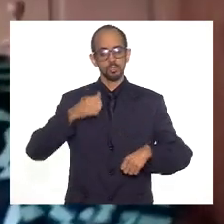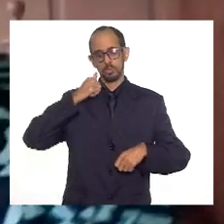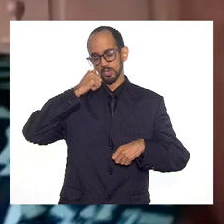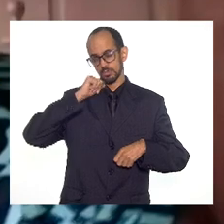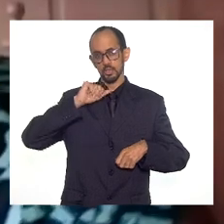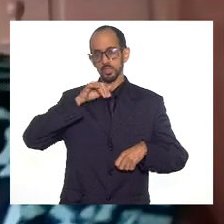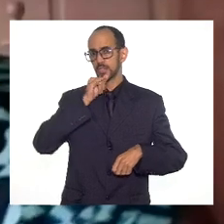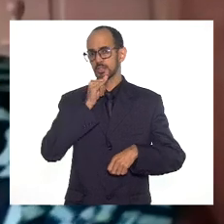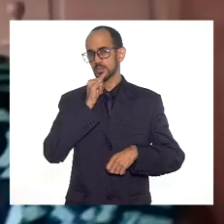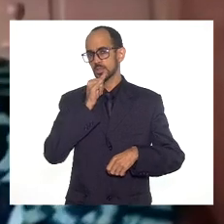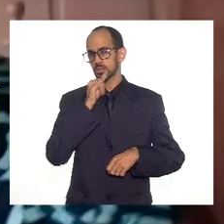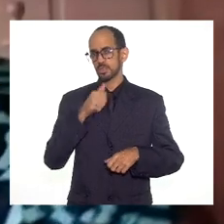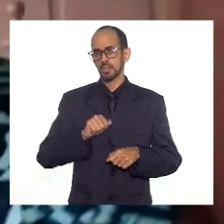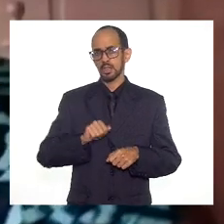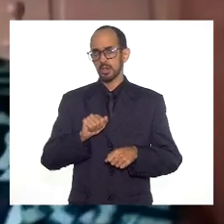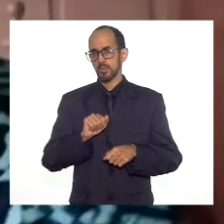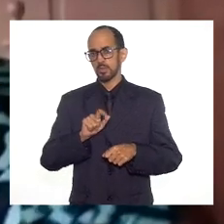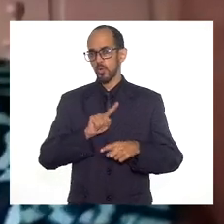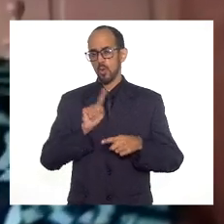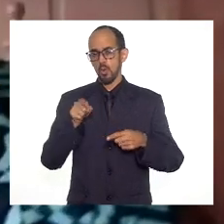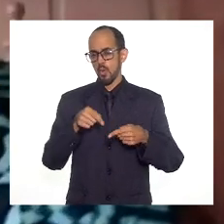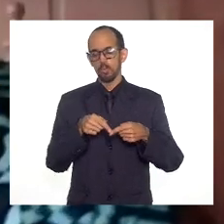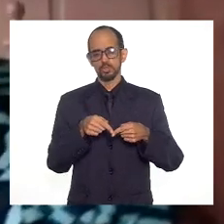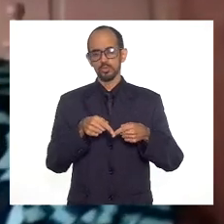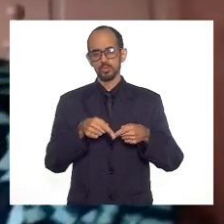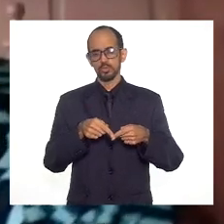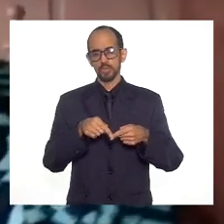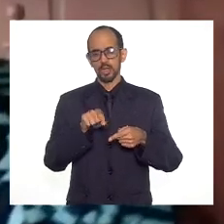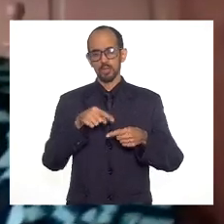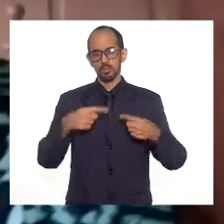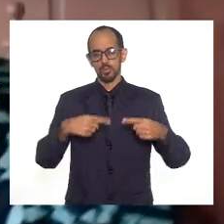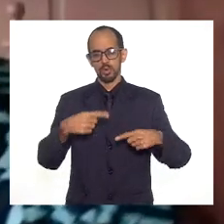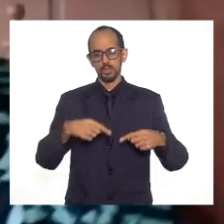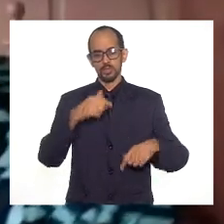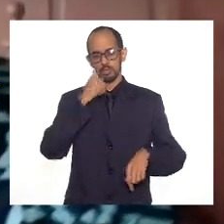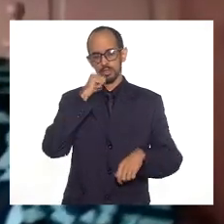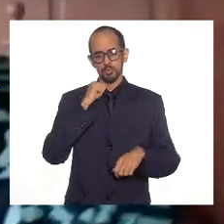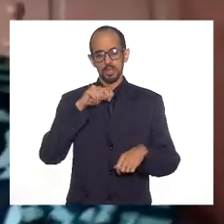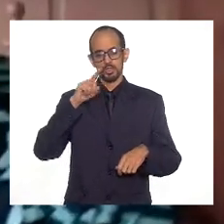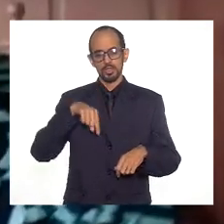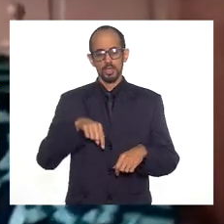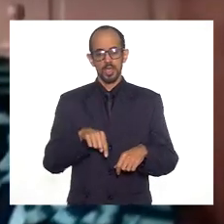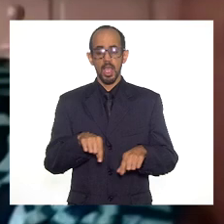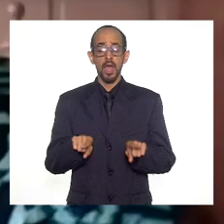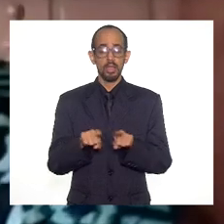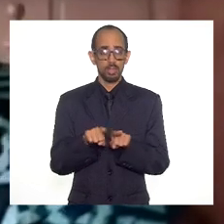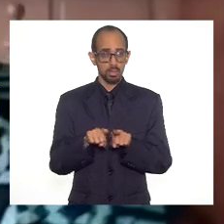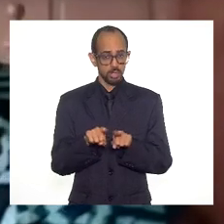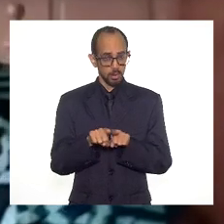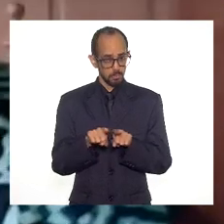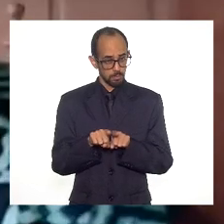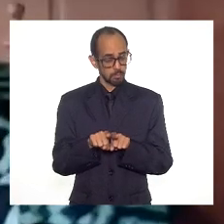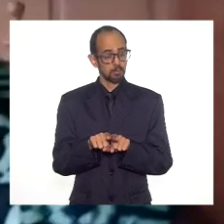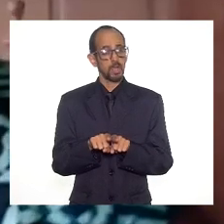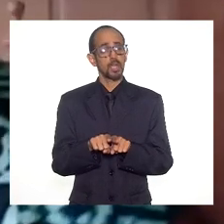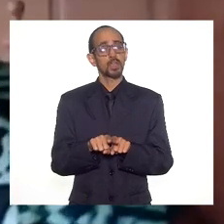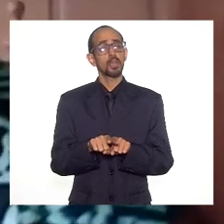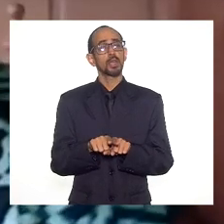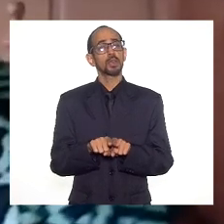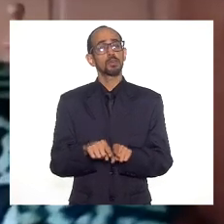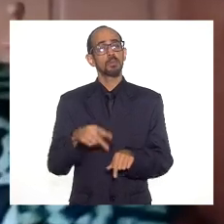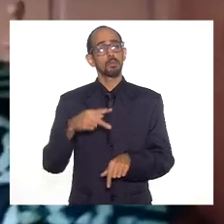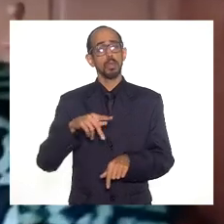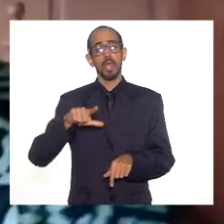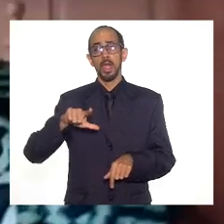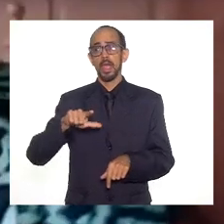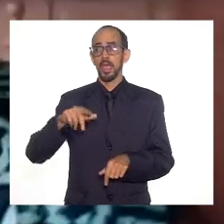né? A centralidade da política para as mulheres, que são, inclusive, num projeto apresentado por Vossa